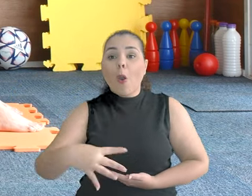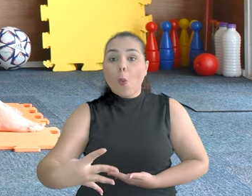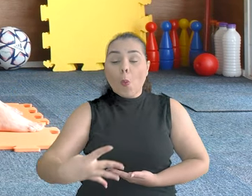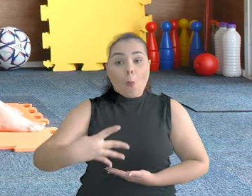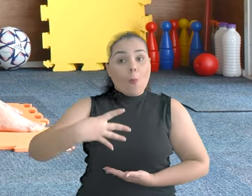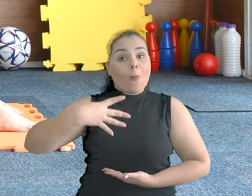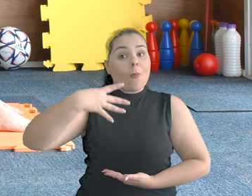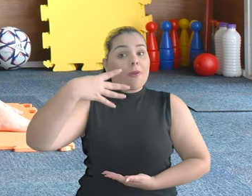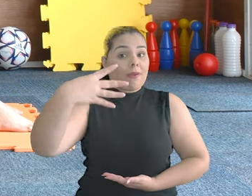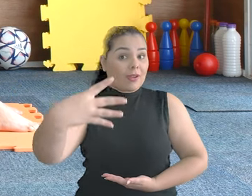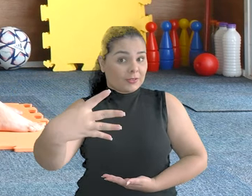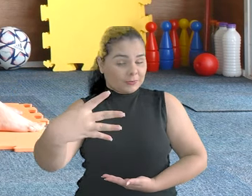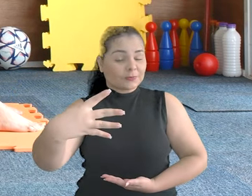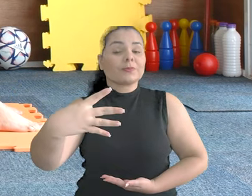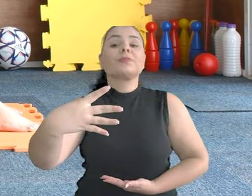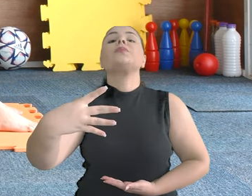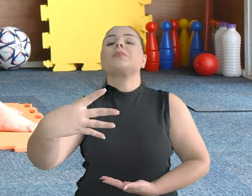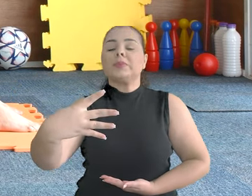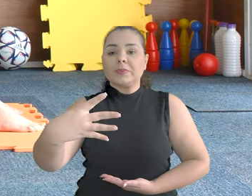voltou